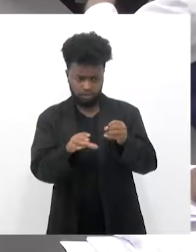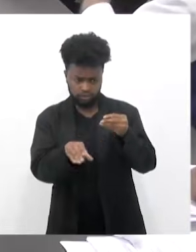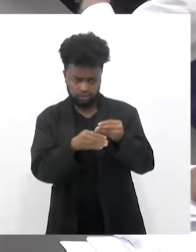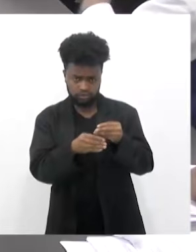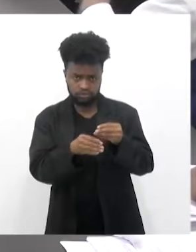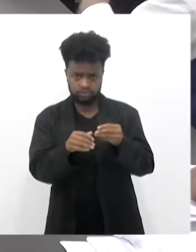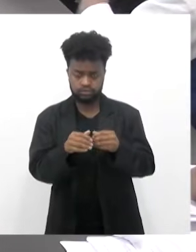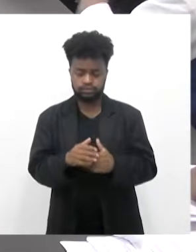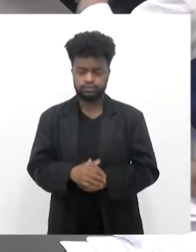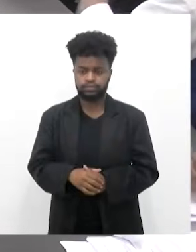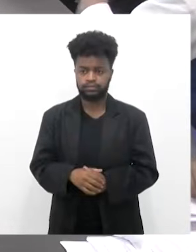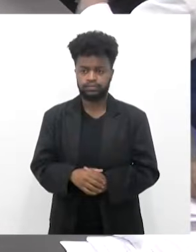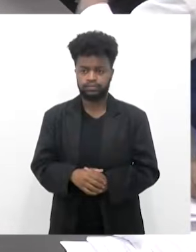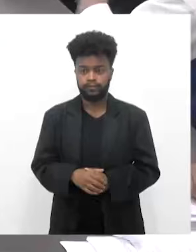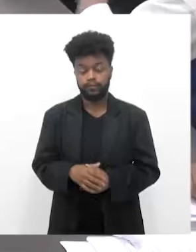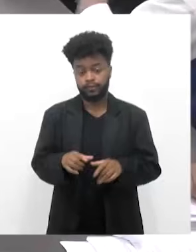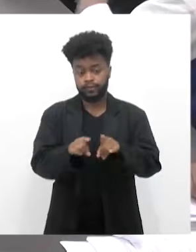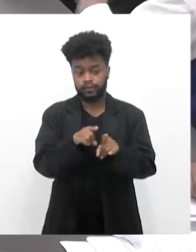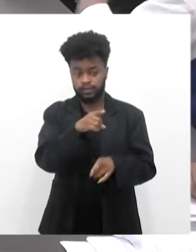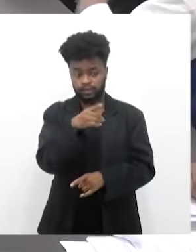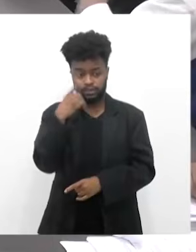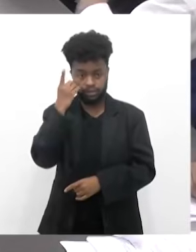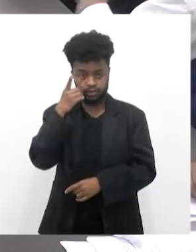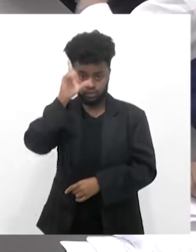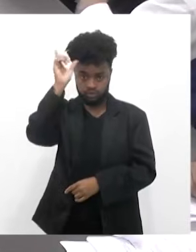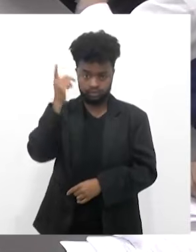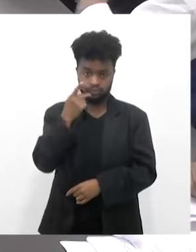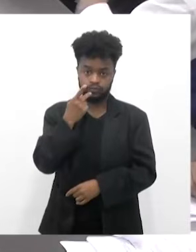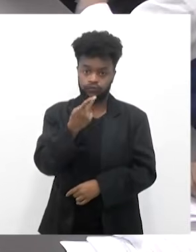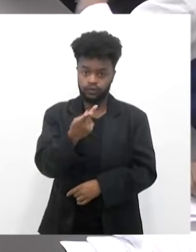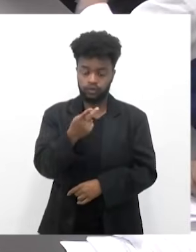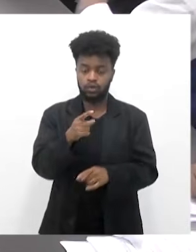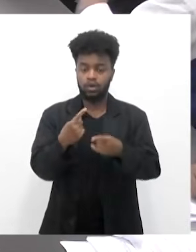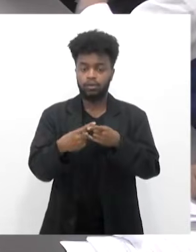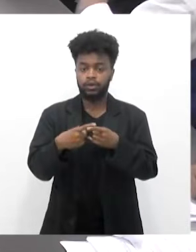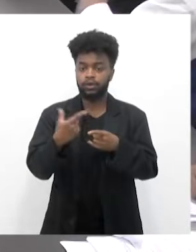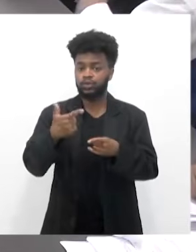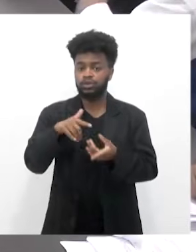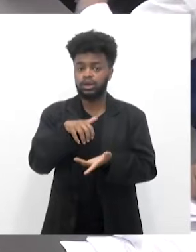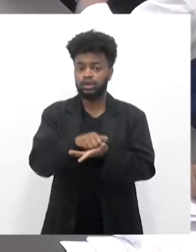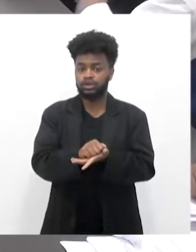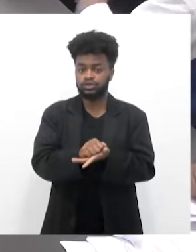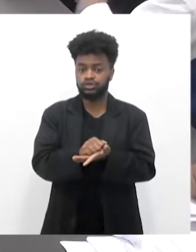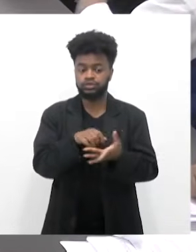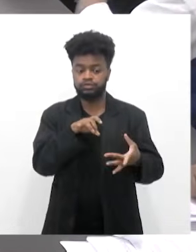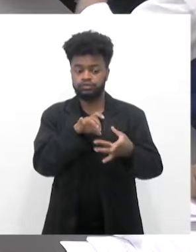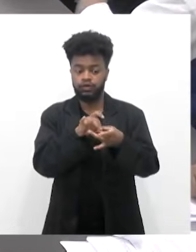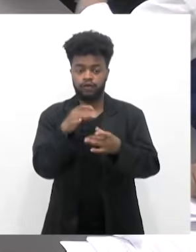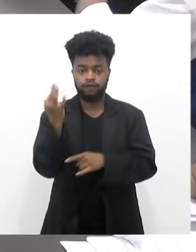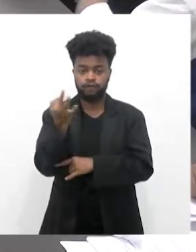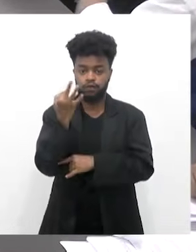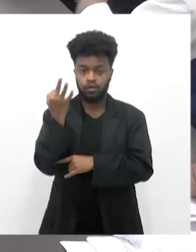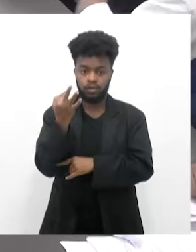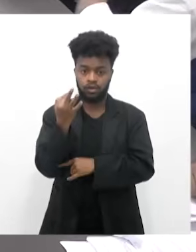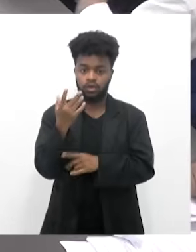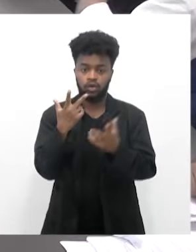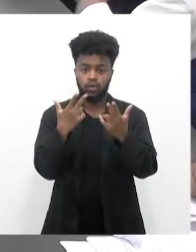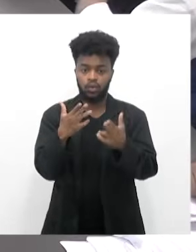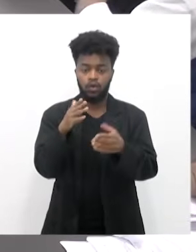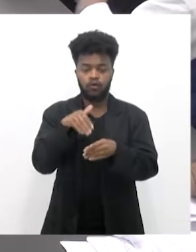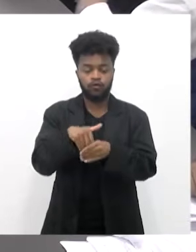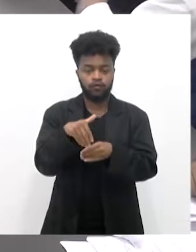disso? E aí até colocado pelo próprio deputado Luiz Paulo, é que, na verdade, não há um registro de uma coligação formal com nome, tal qual nas